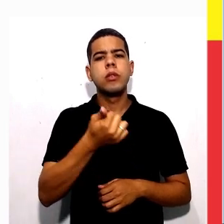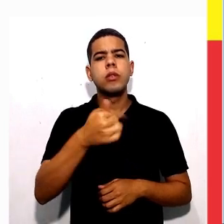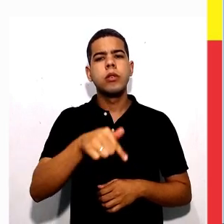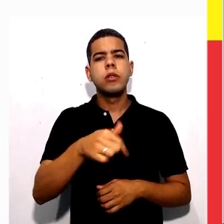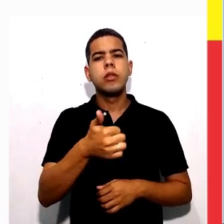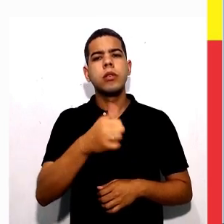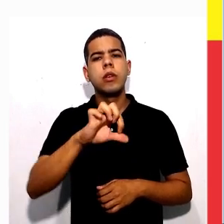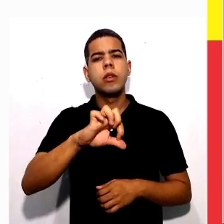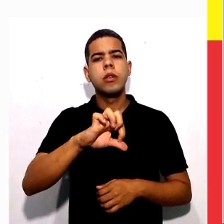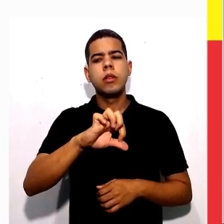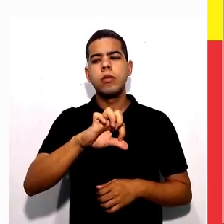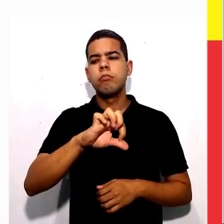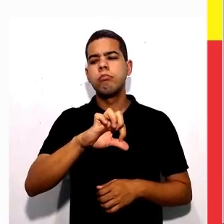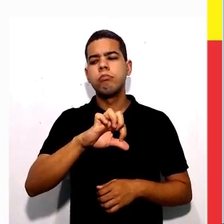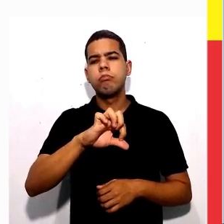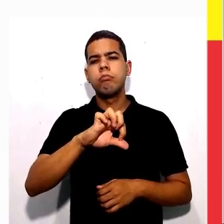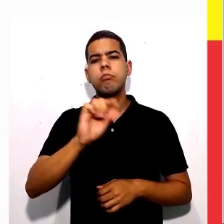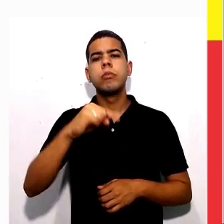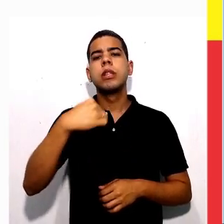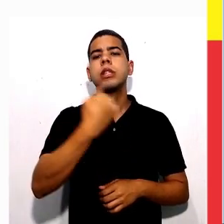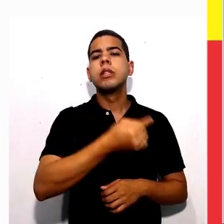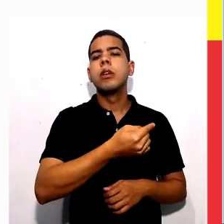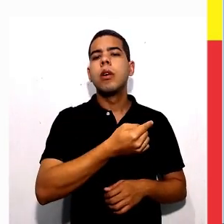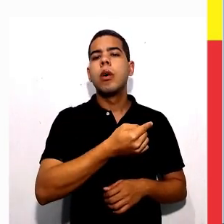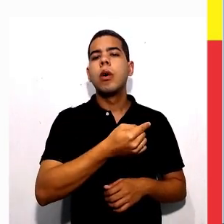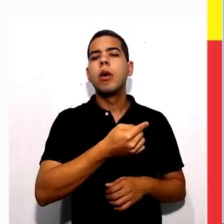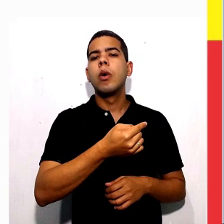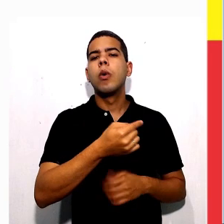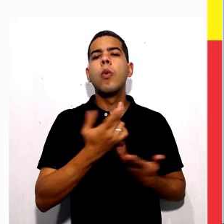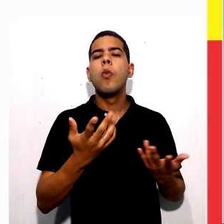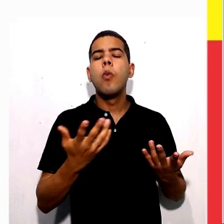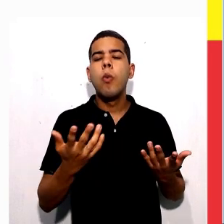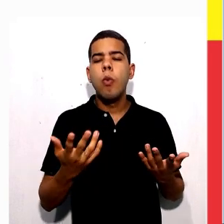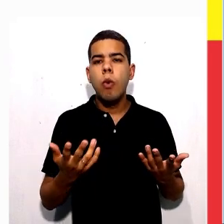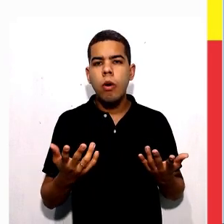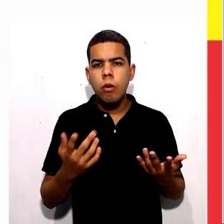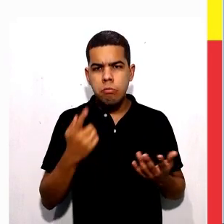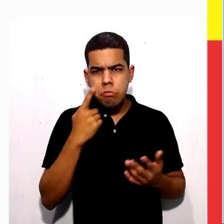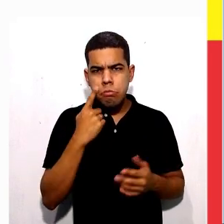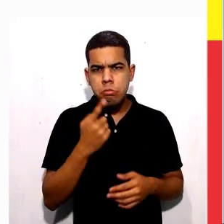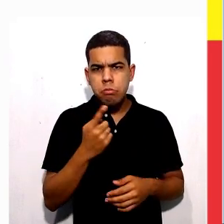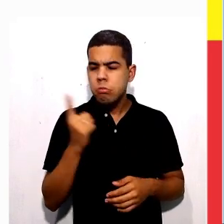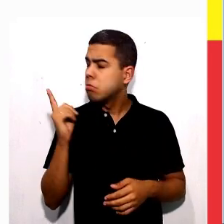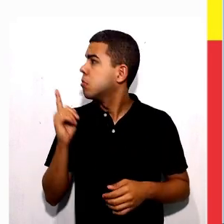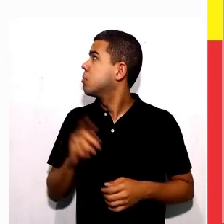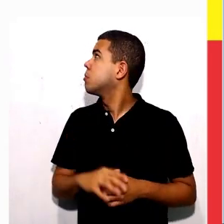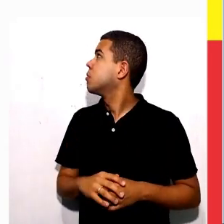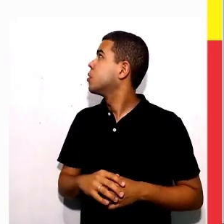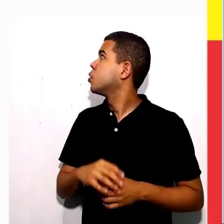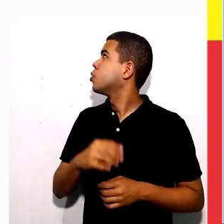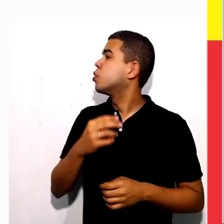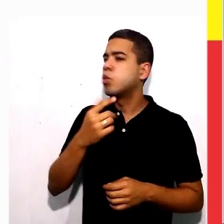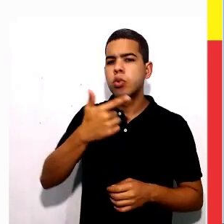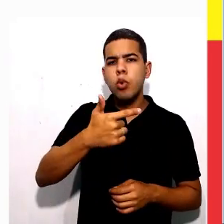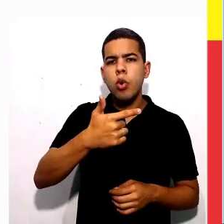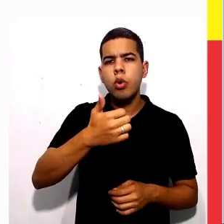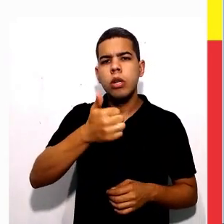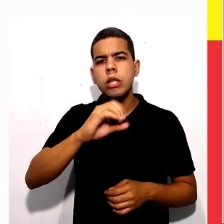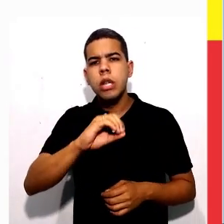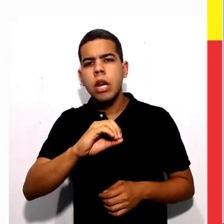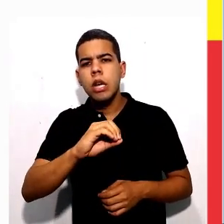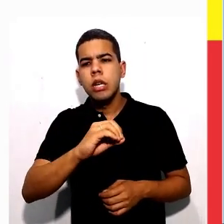16, 17, 19. E o próximo número? Consegue ver? 2,